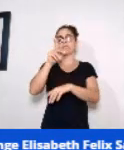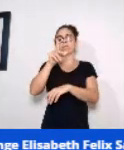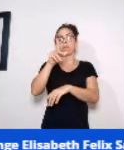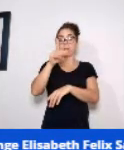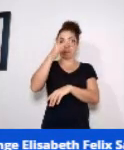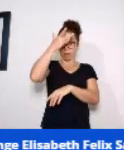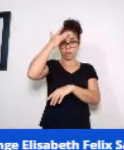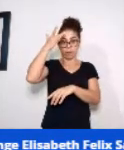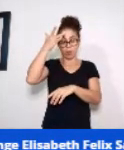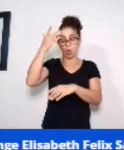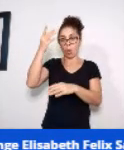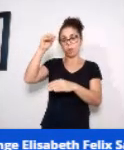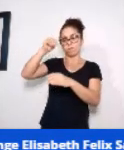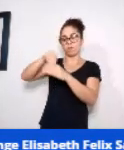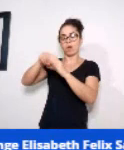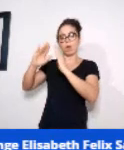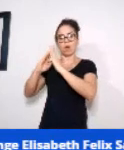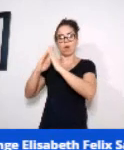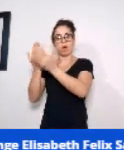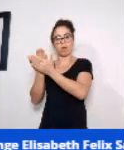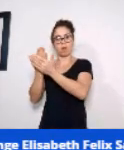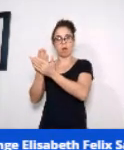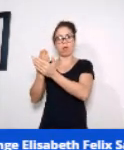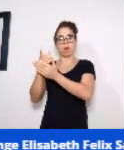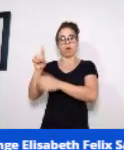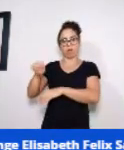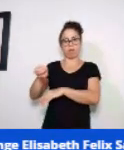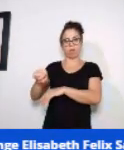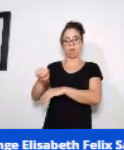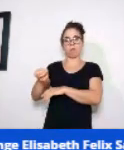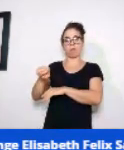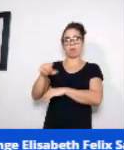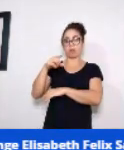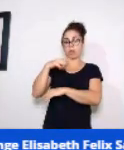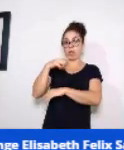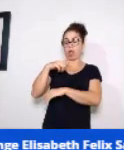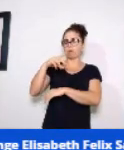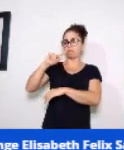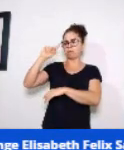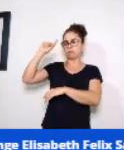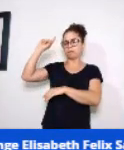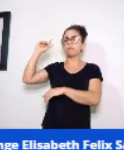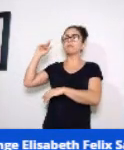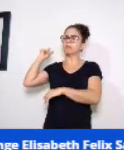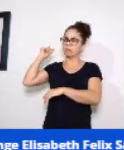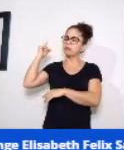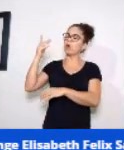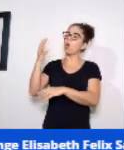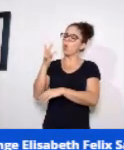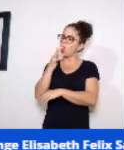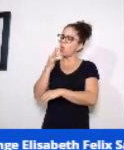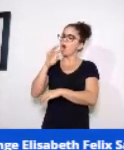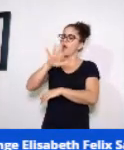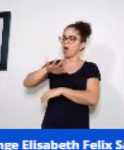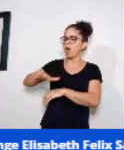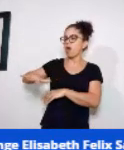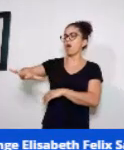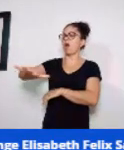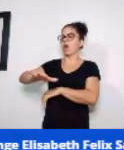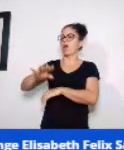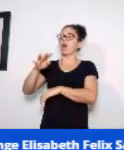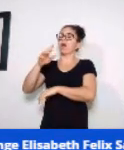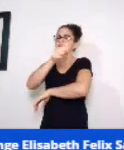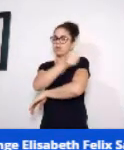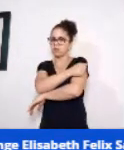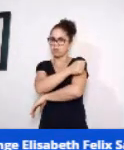são pertencentes a essa comunidade por um bom tempo. Então, eles conhecem as crianças, eles conhecem a